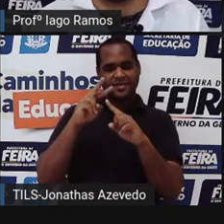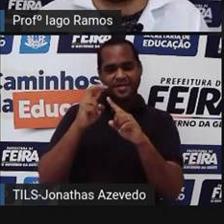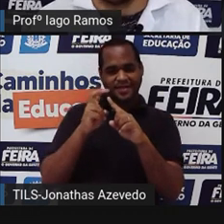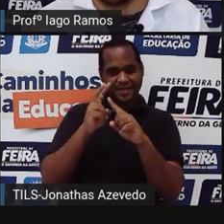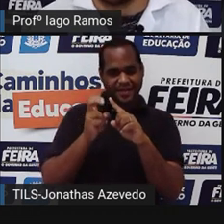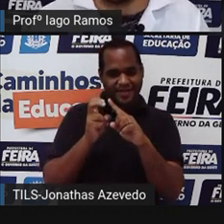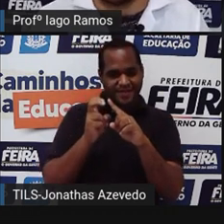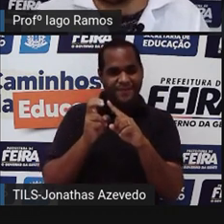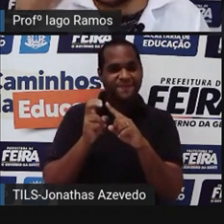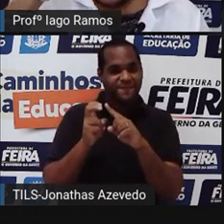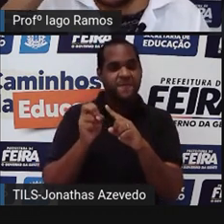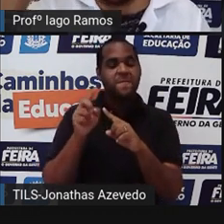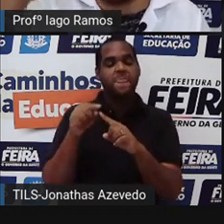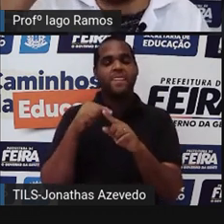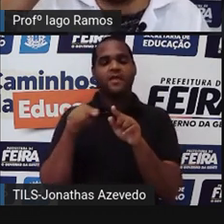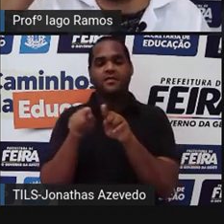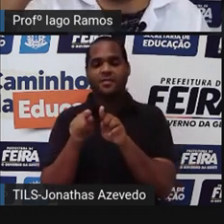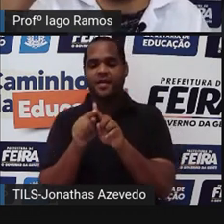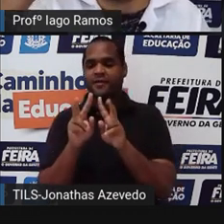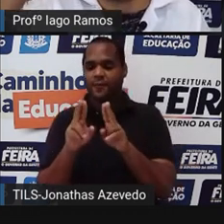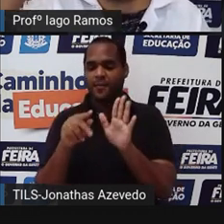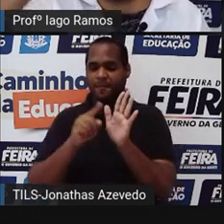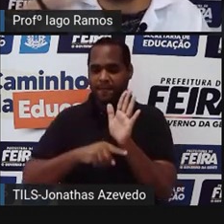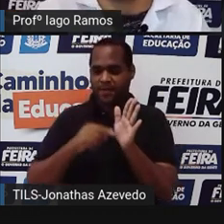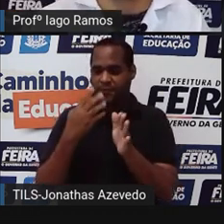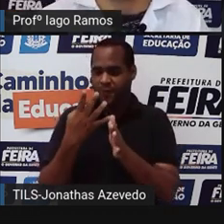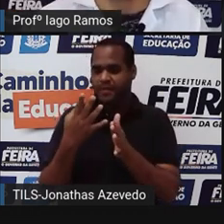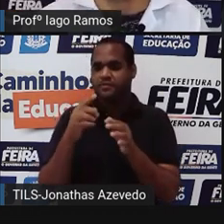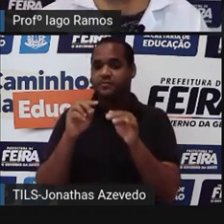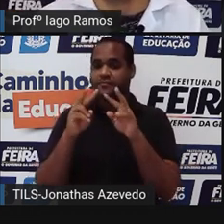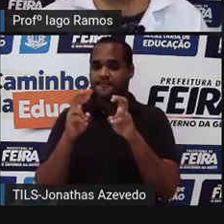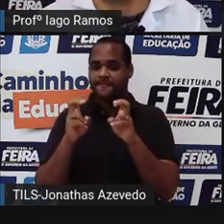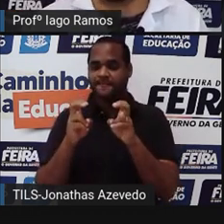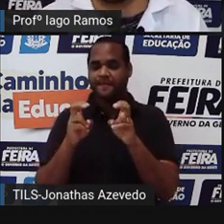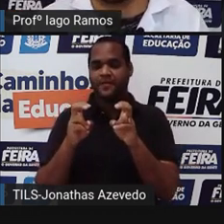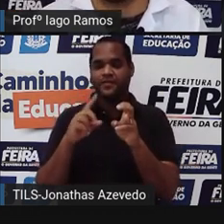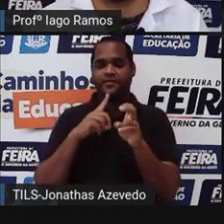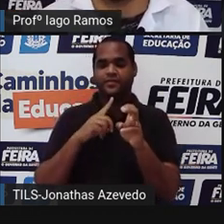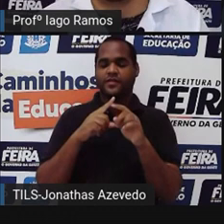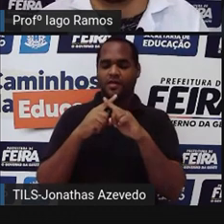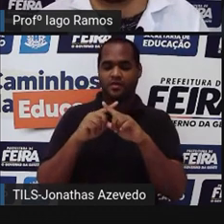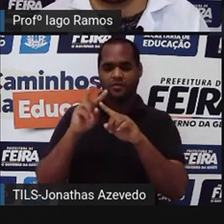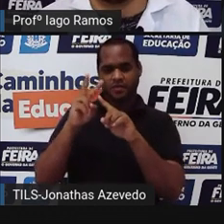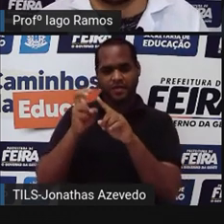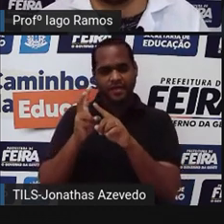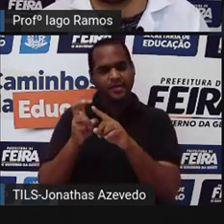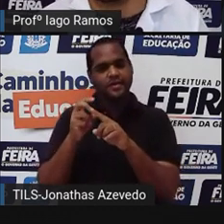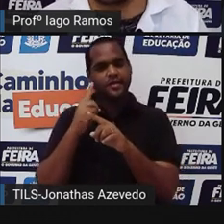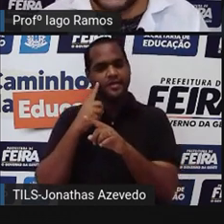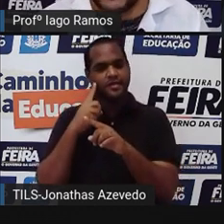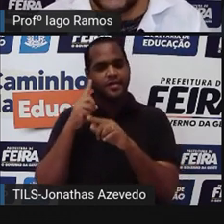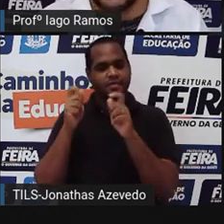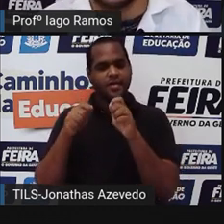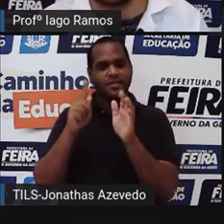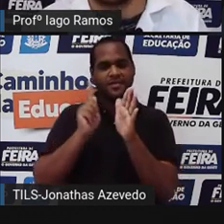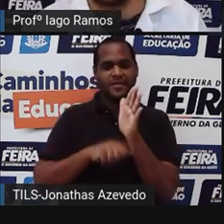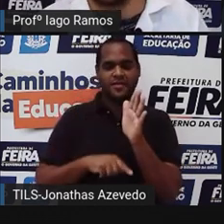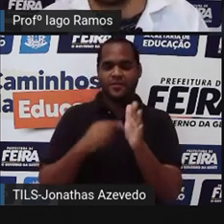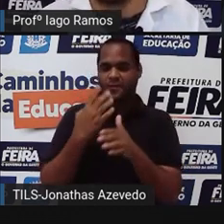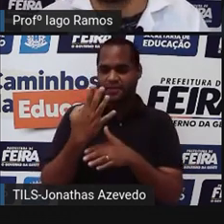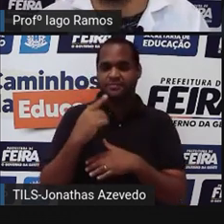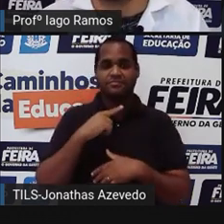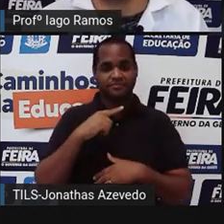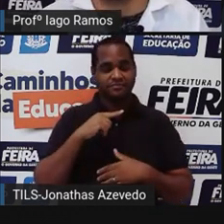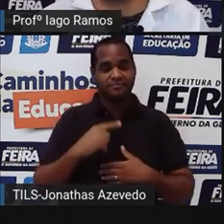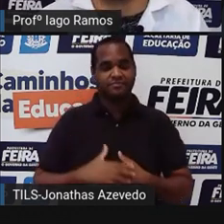né? Ou o outro, né, que eu coloquei ali o x com duas aspazinhas, a gente chama x duas linhas, é igual a menos 4,